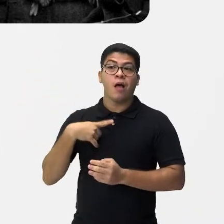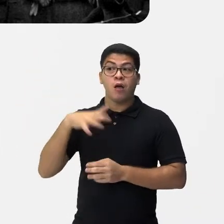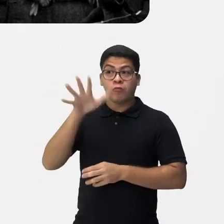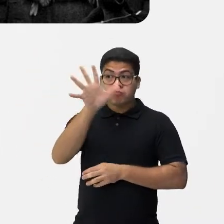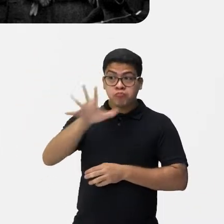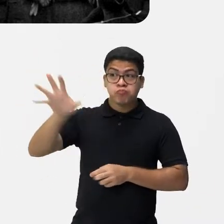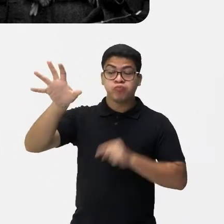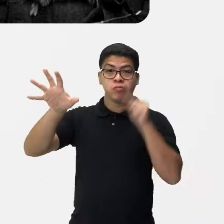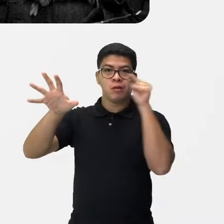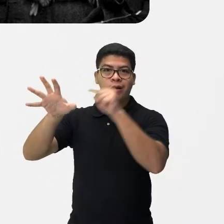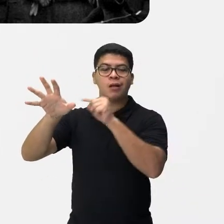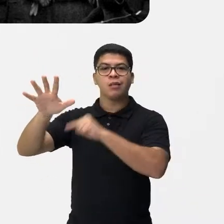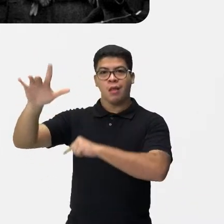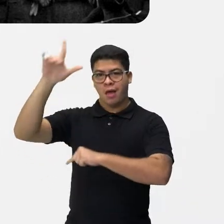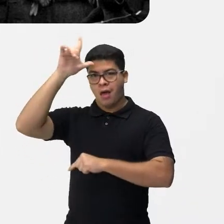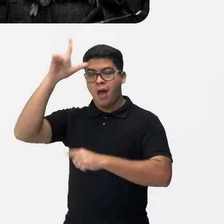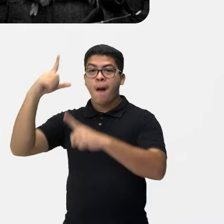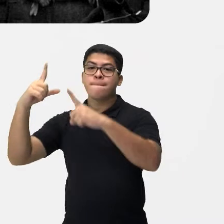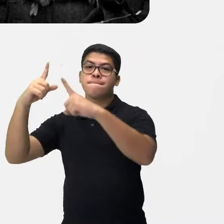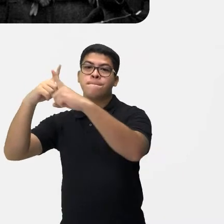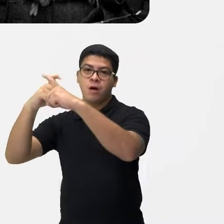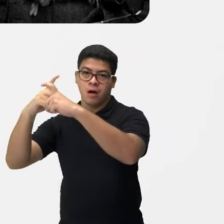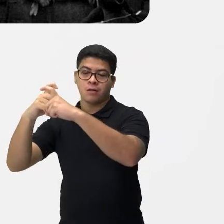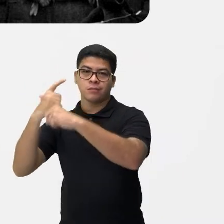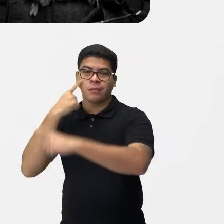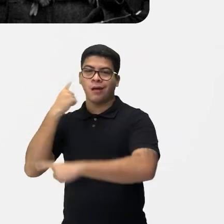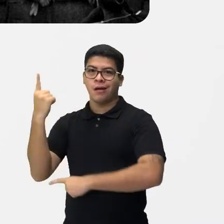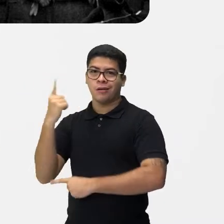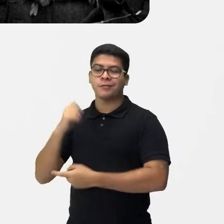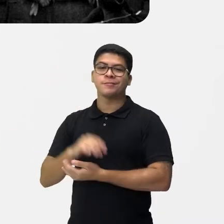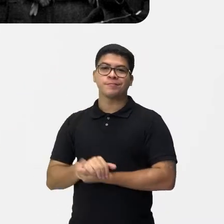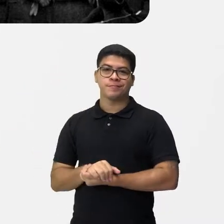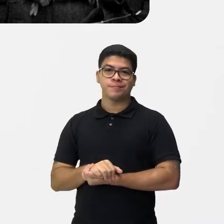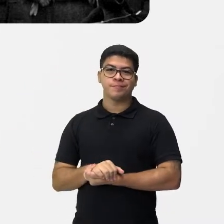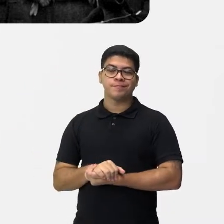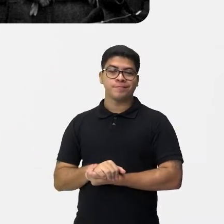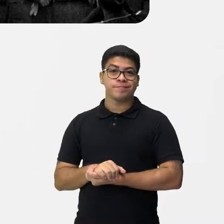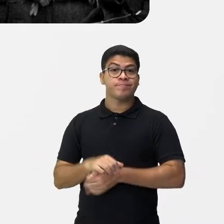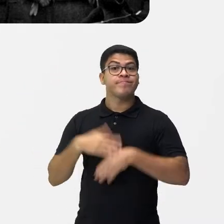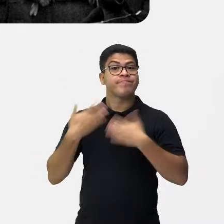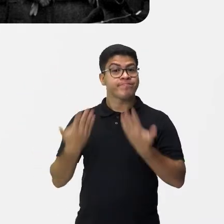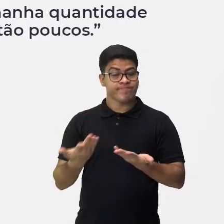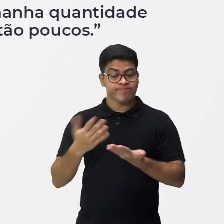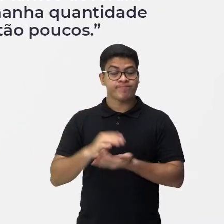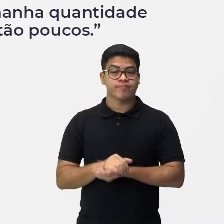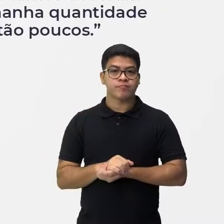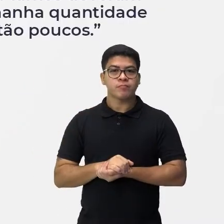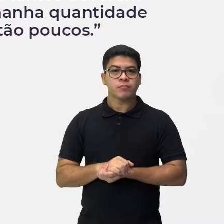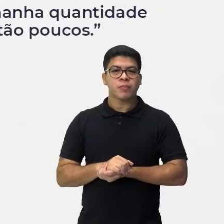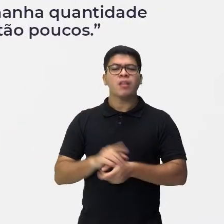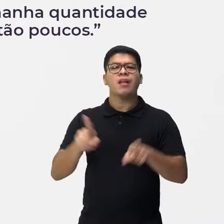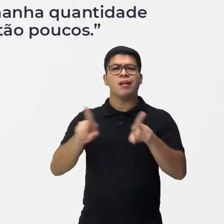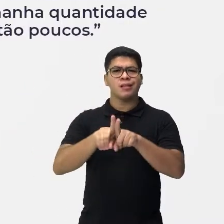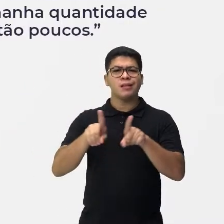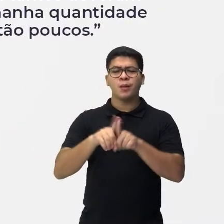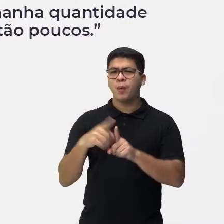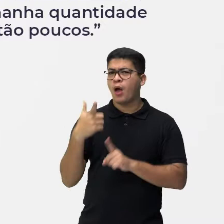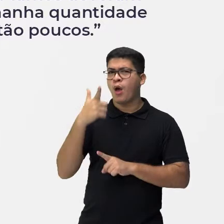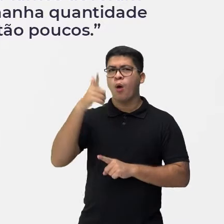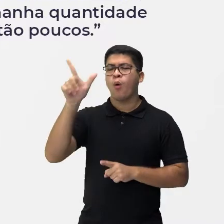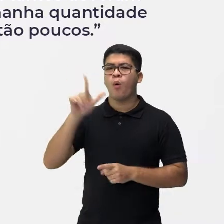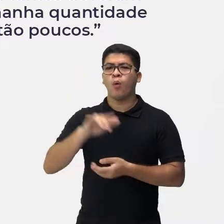dominada pelos nazistas. E essa foto de Hitler ilustra bem isso, certo? Vamos ter aqui bombardeios maciços